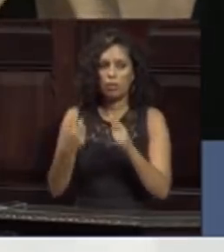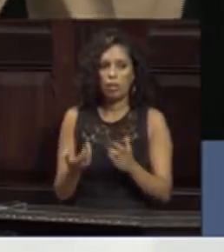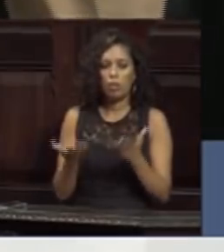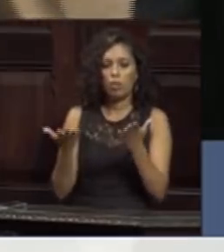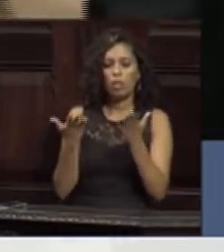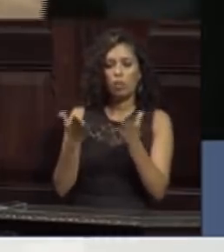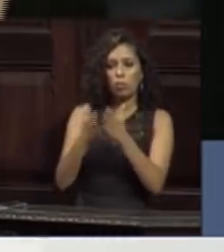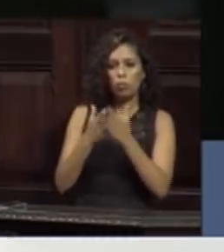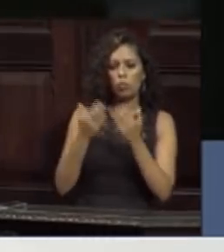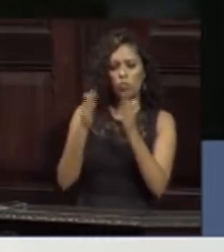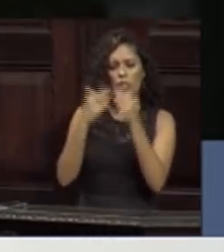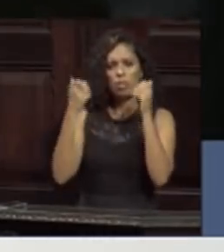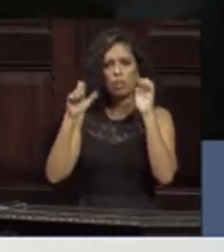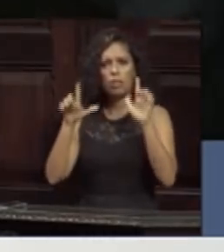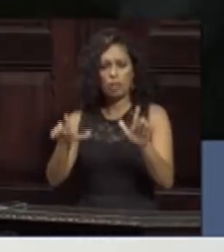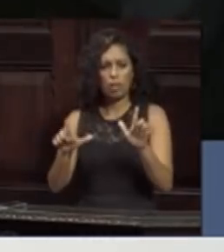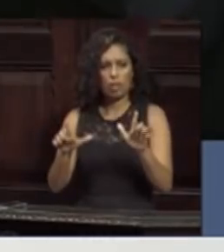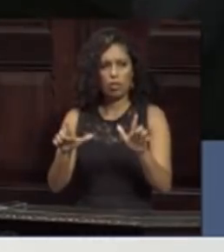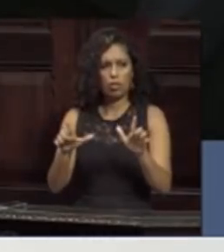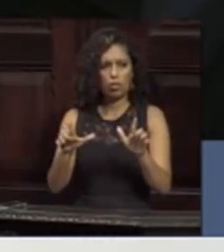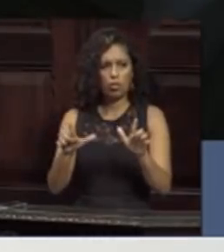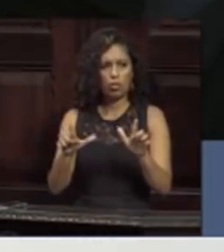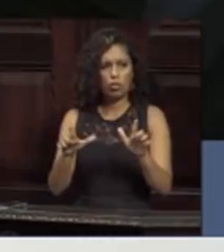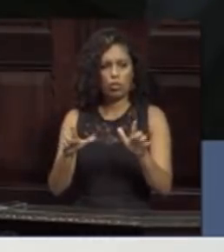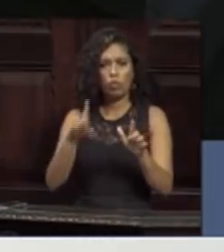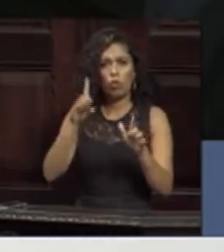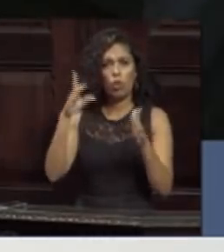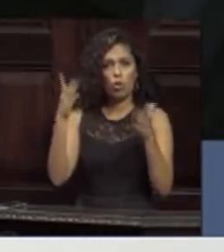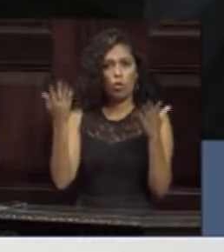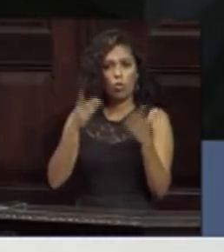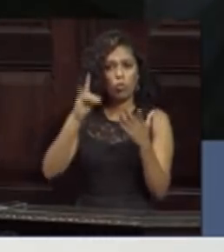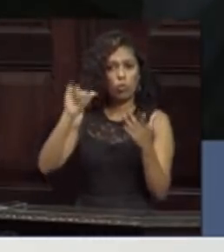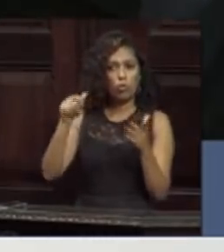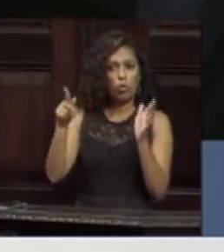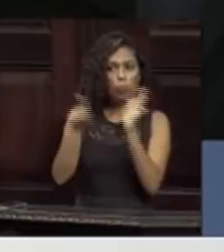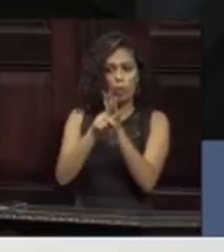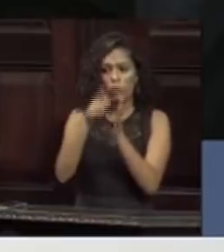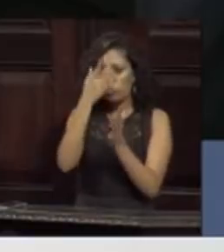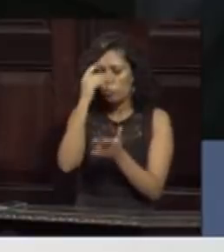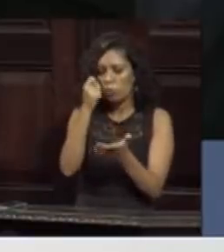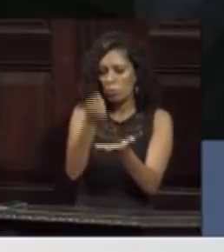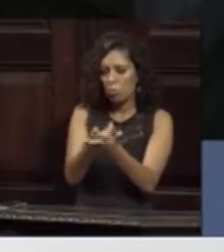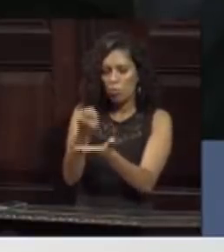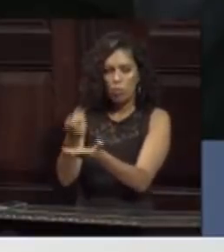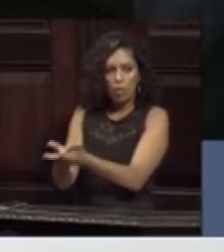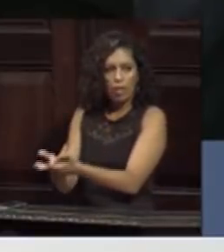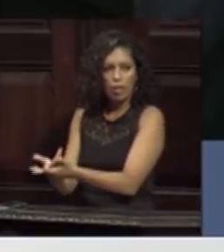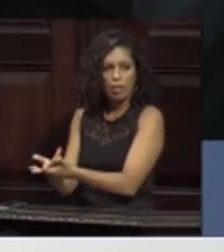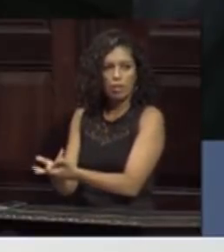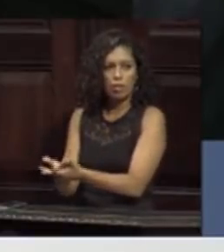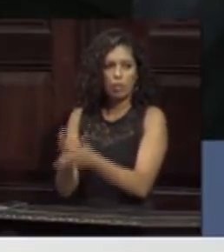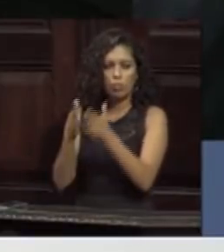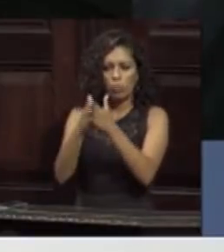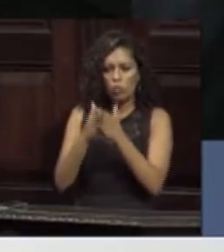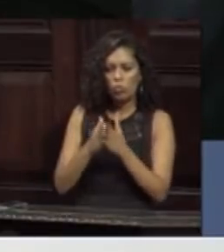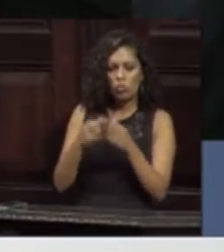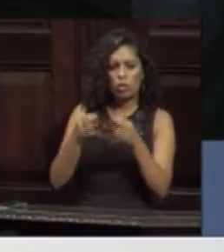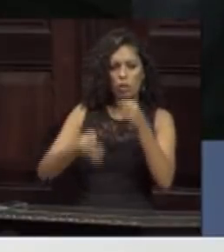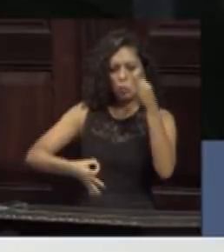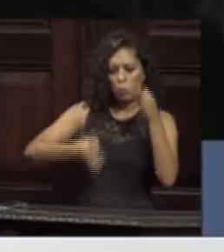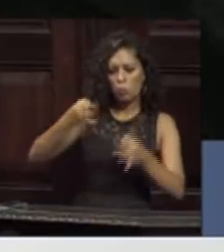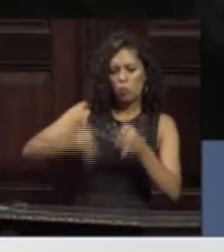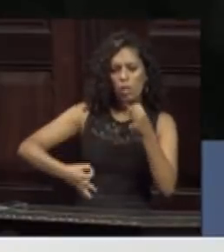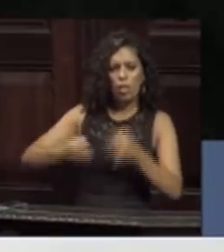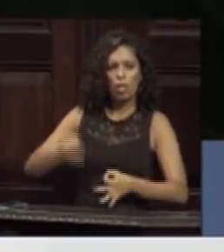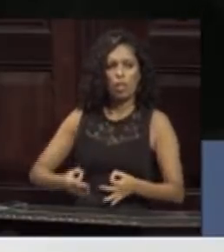parlamento, vou pedir à Comissão de Defesa do Consumidor que ingresse também na Justiça contra esse aumento